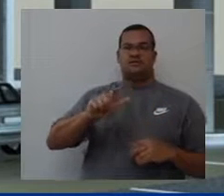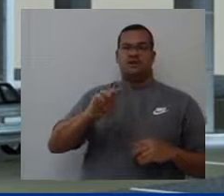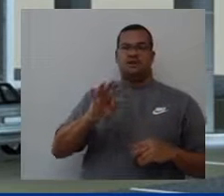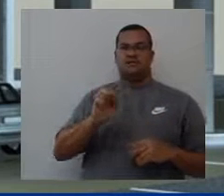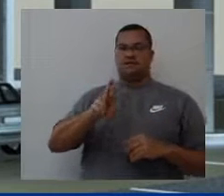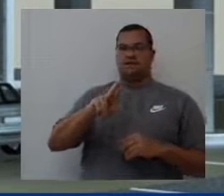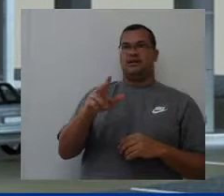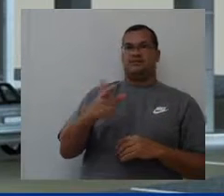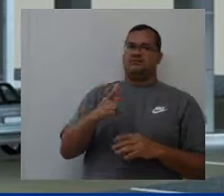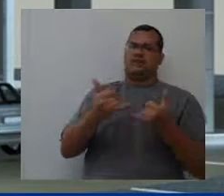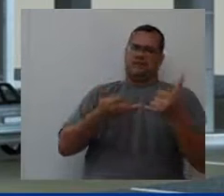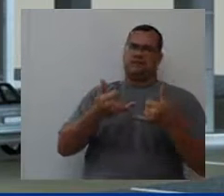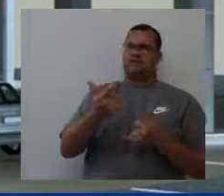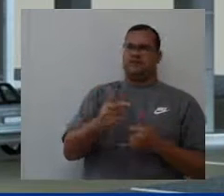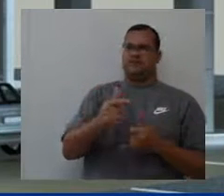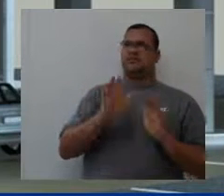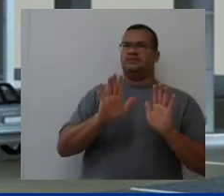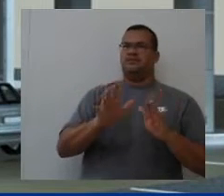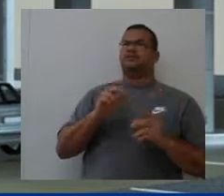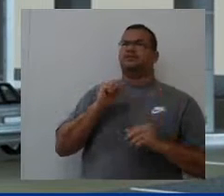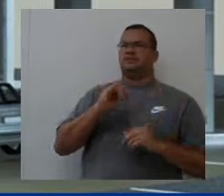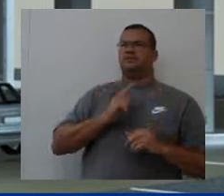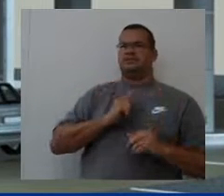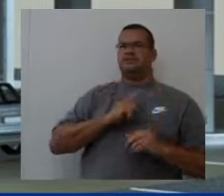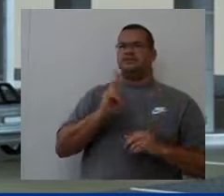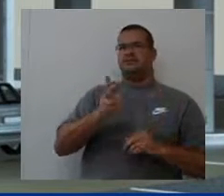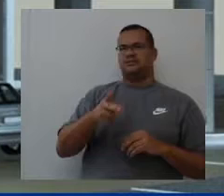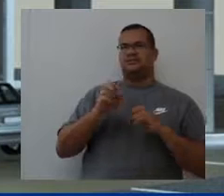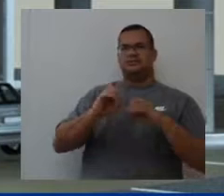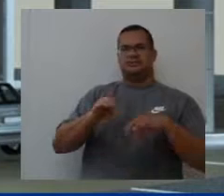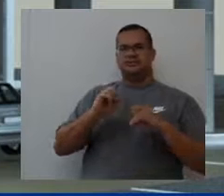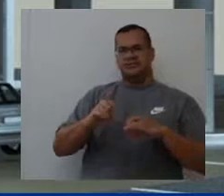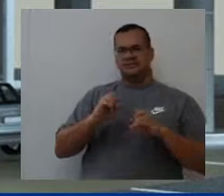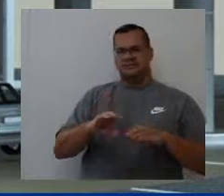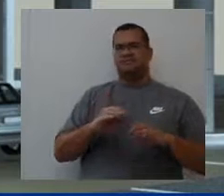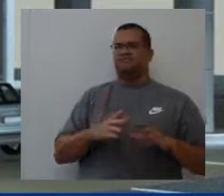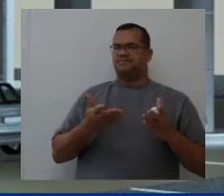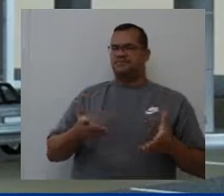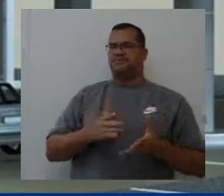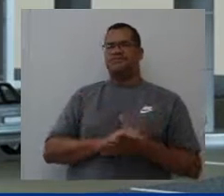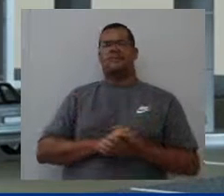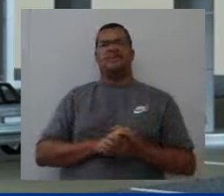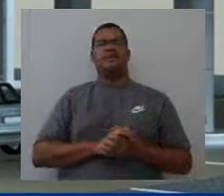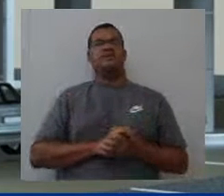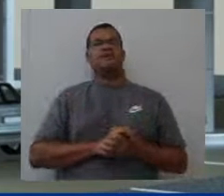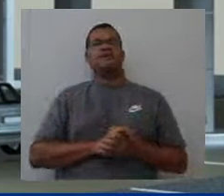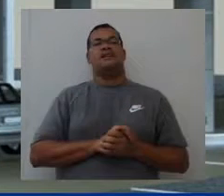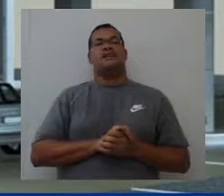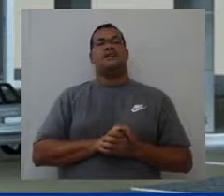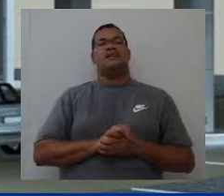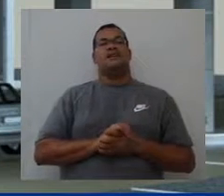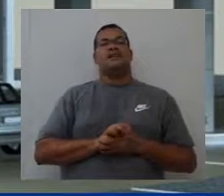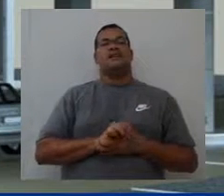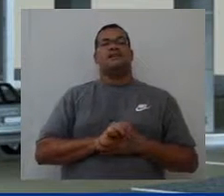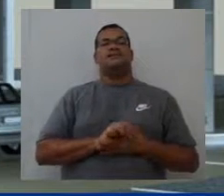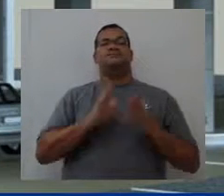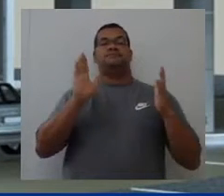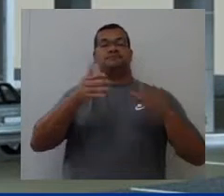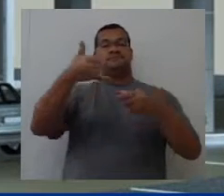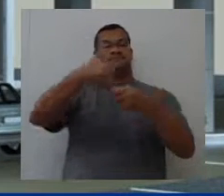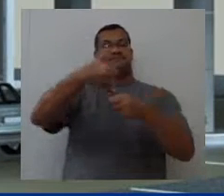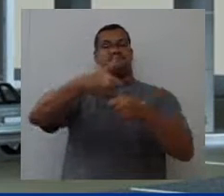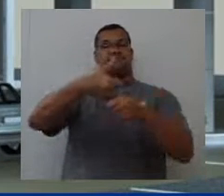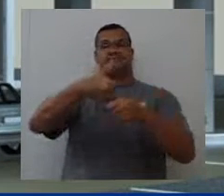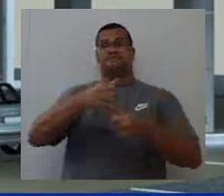gasolina. Mas se tivesse, continuaria aqui dando minhas aulas maravilhosamente para vocês. Olha, a gasolina